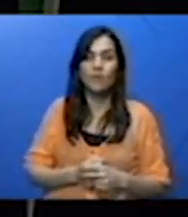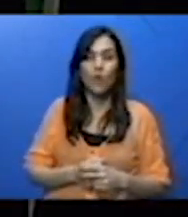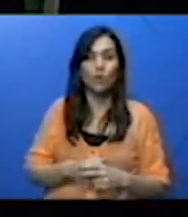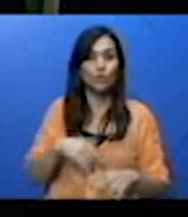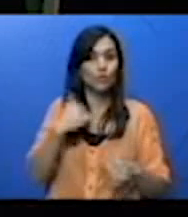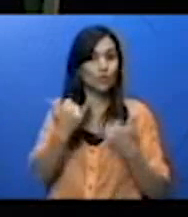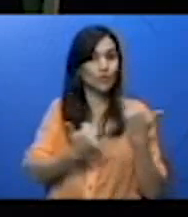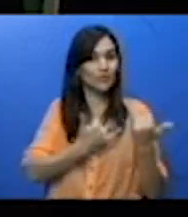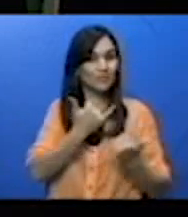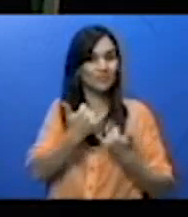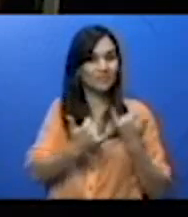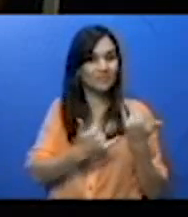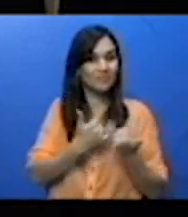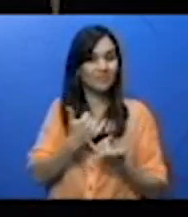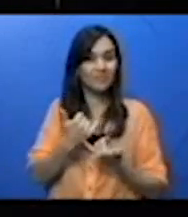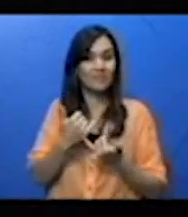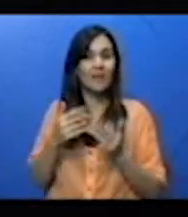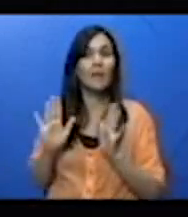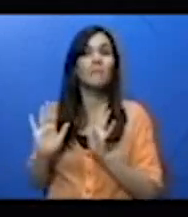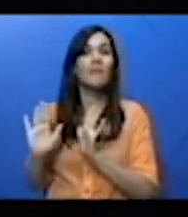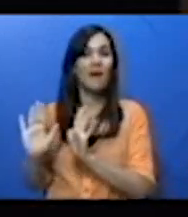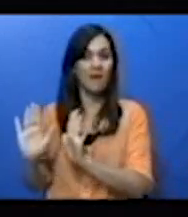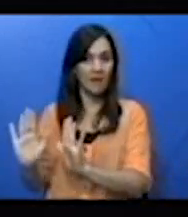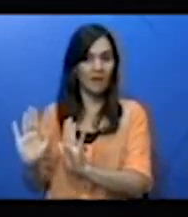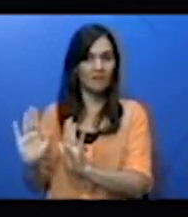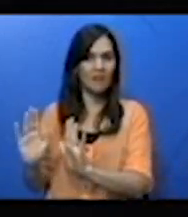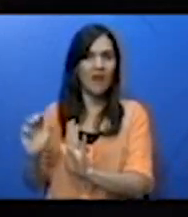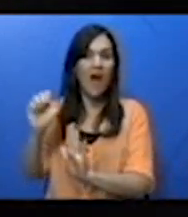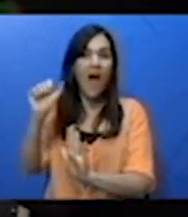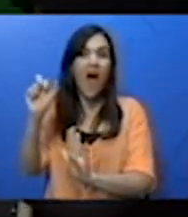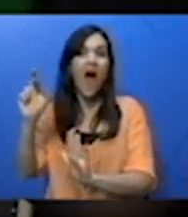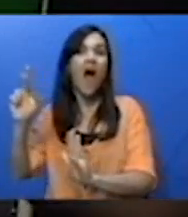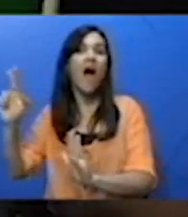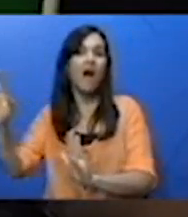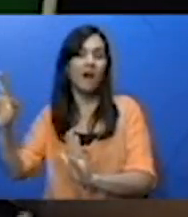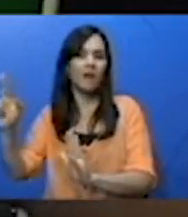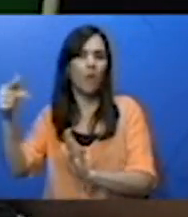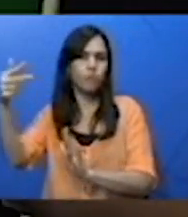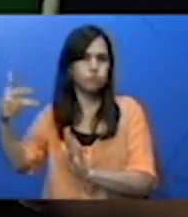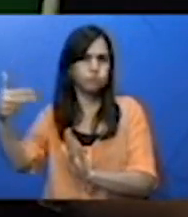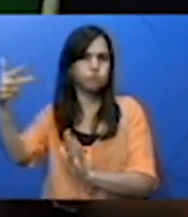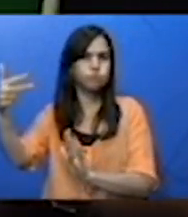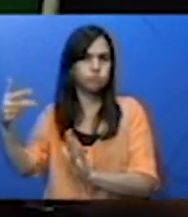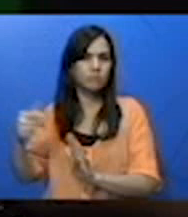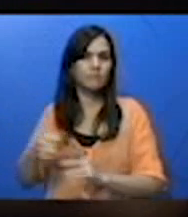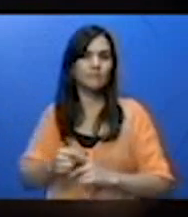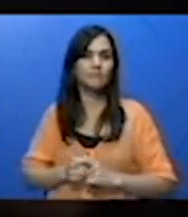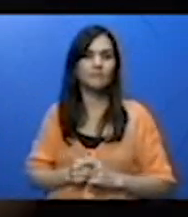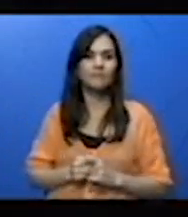Jogar, parar, ar, tá? Tem a mesma terminação.